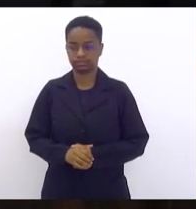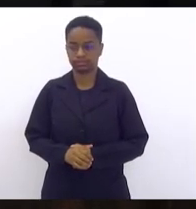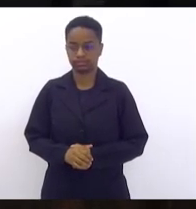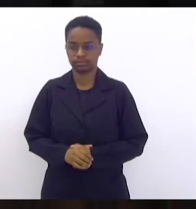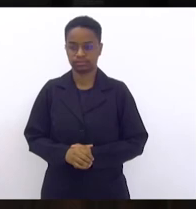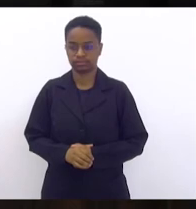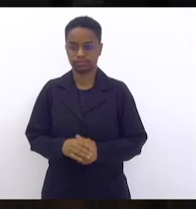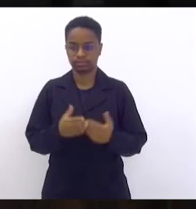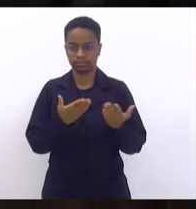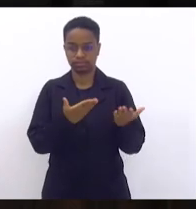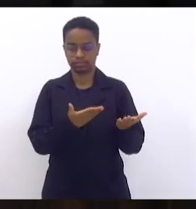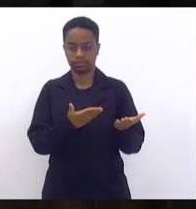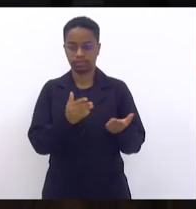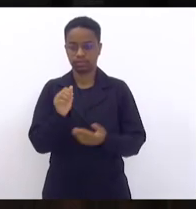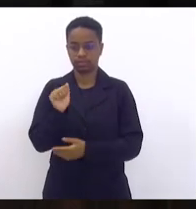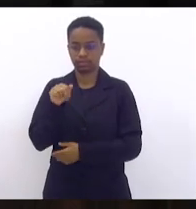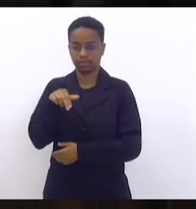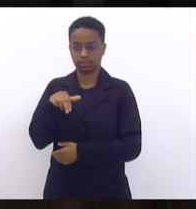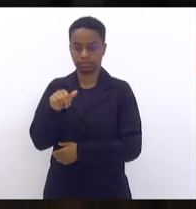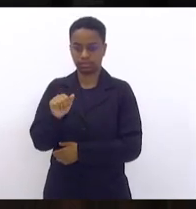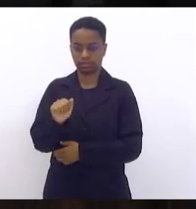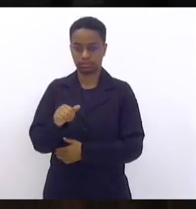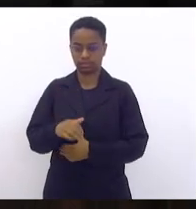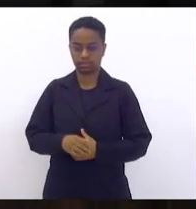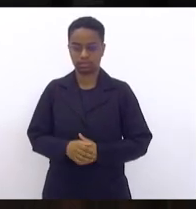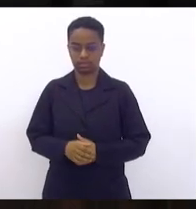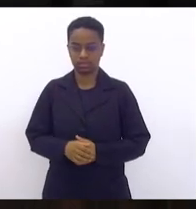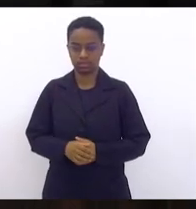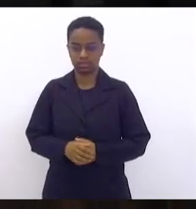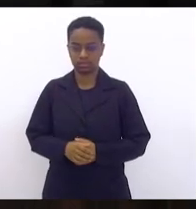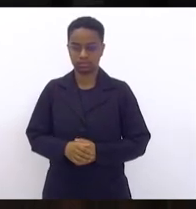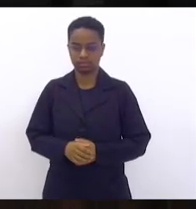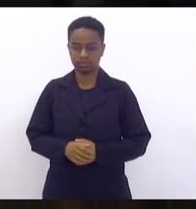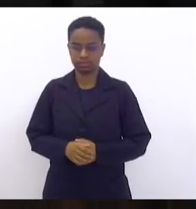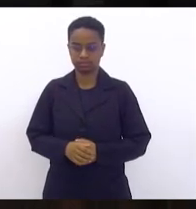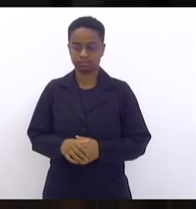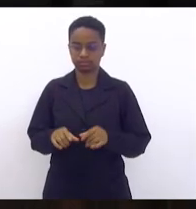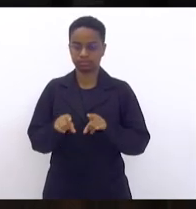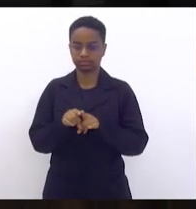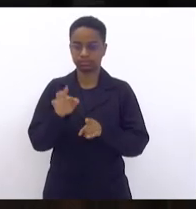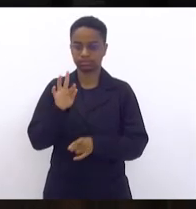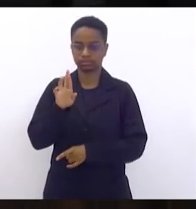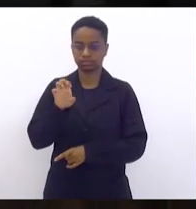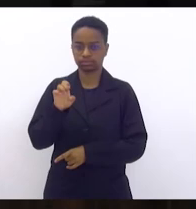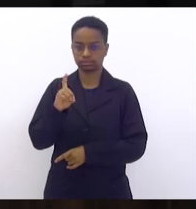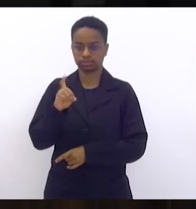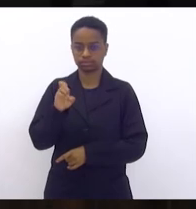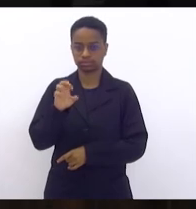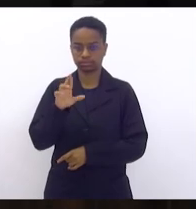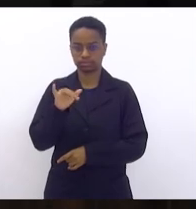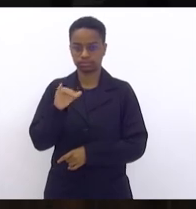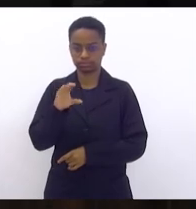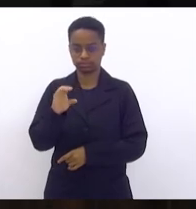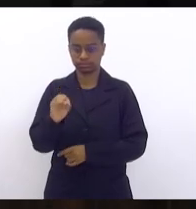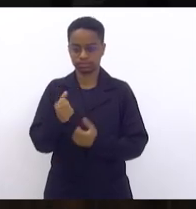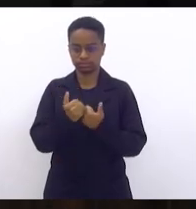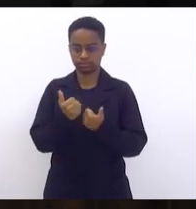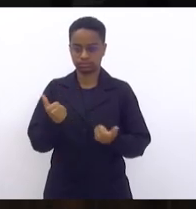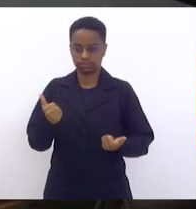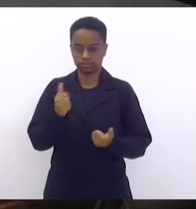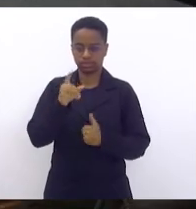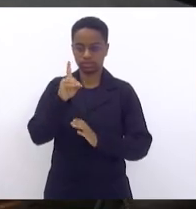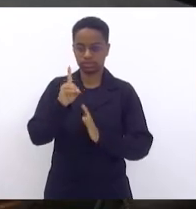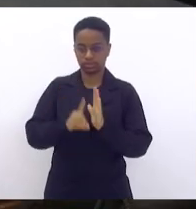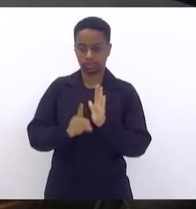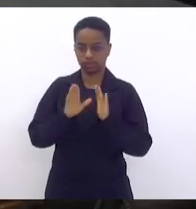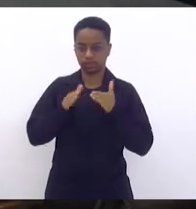A senhora Ana arte prezado Frederico Lima subdiretor do fórum permanente da alerj